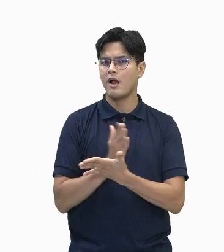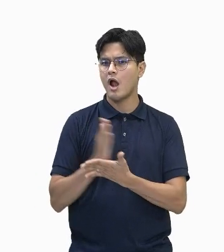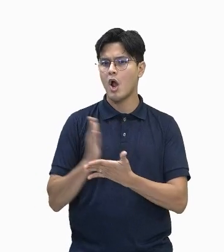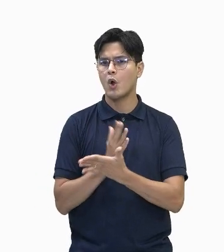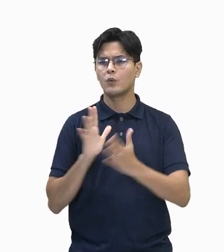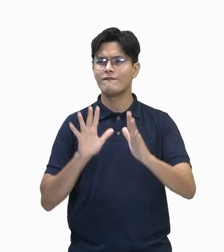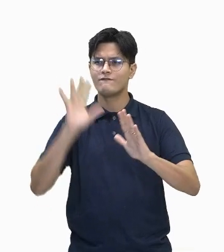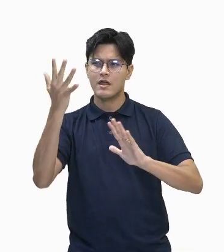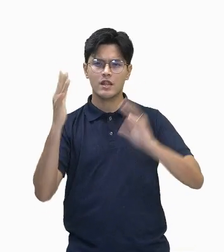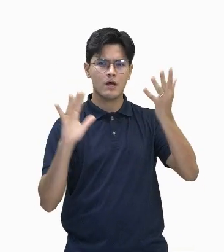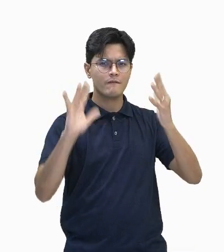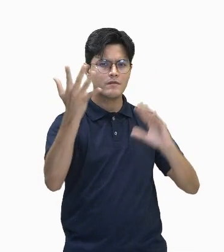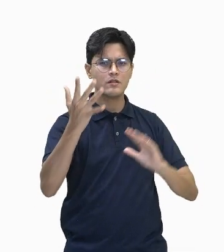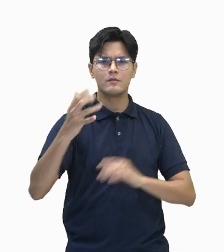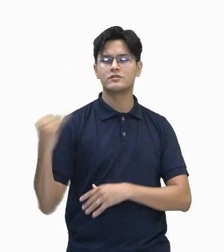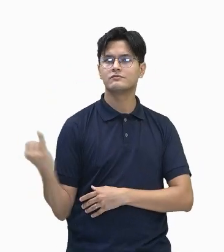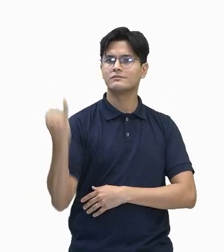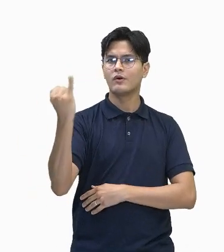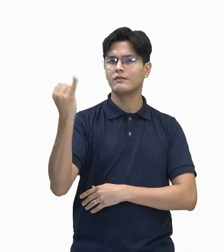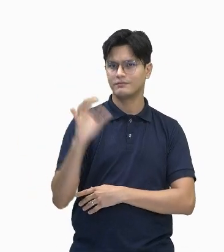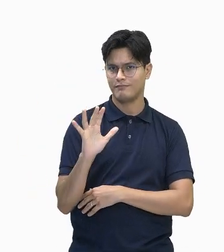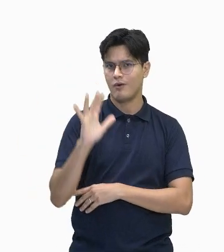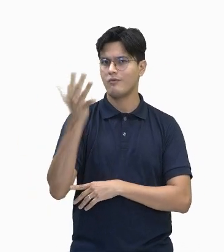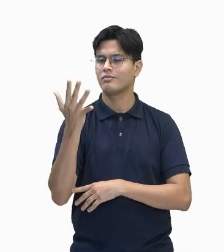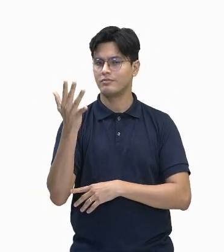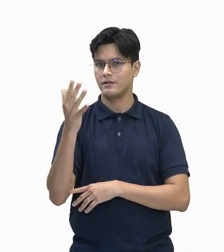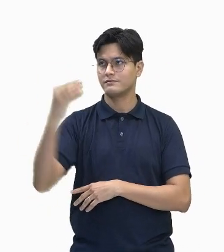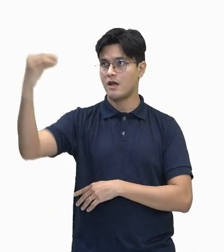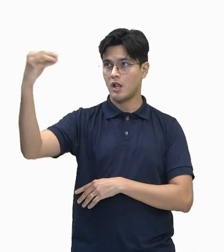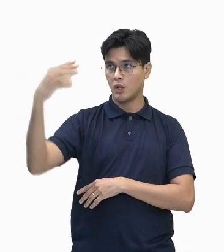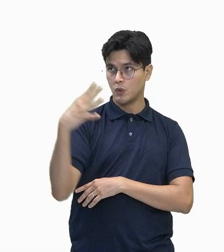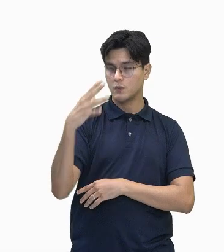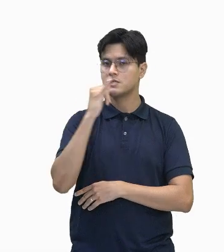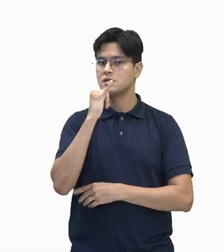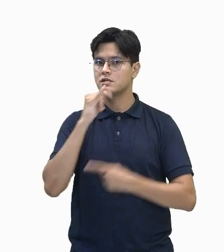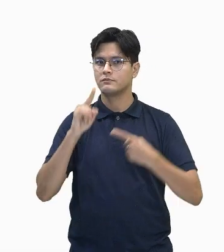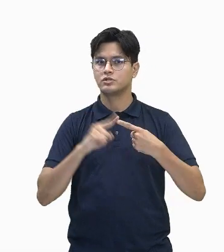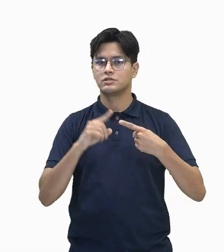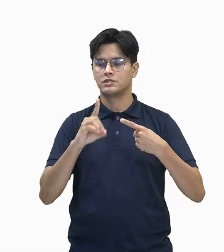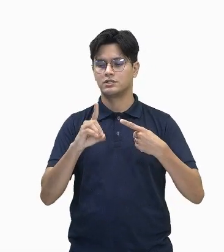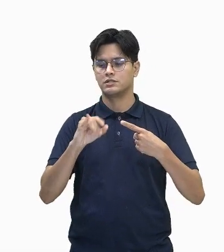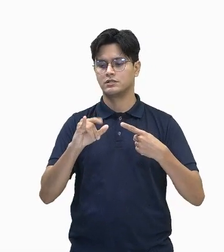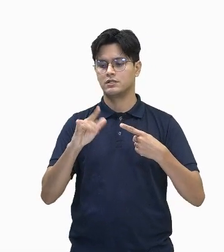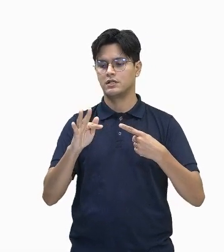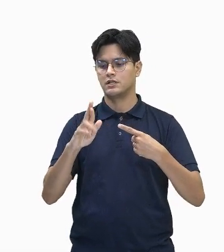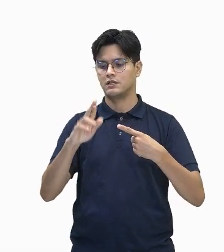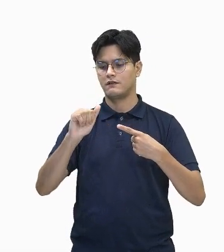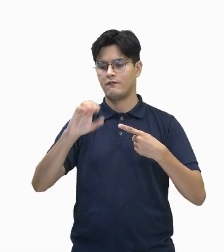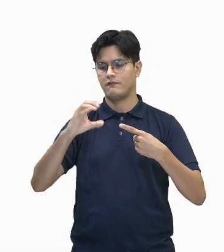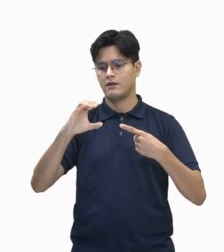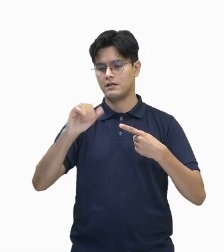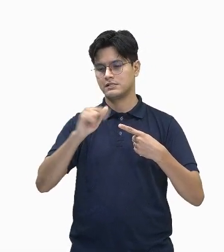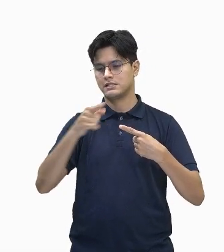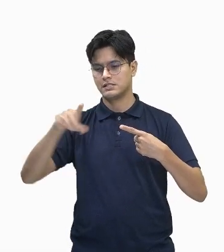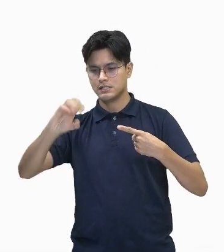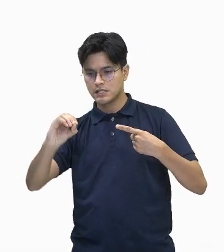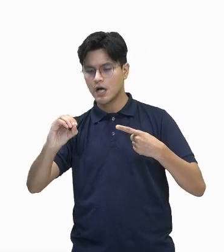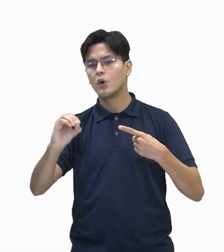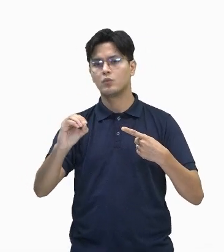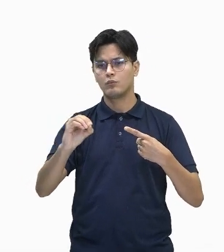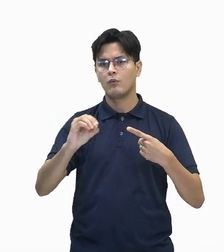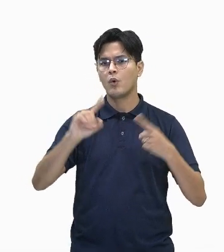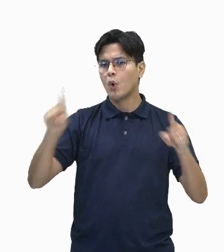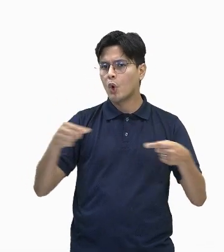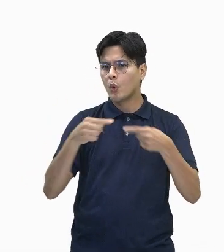importantes ocorrem com a luz, como, por exemplo, a difração, que é o que você está percebendo aí, né?